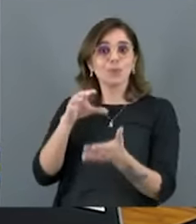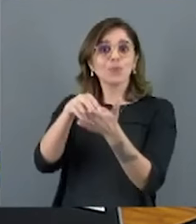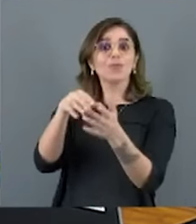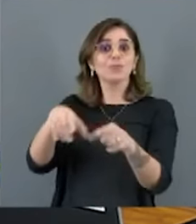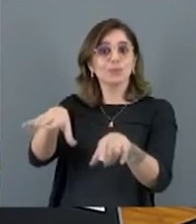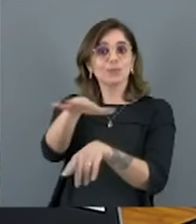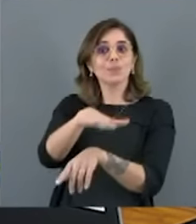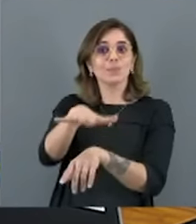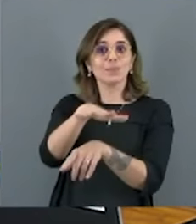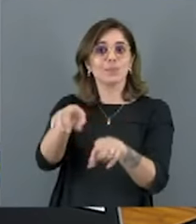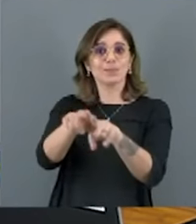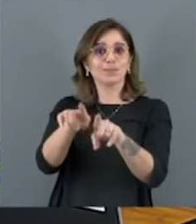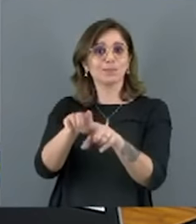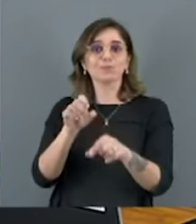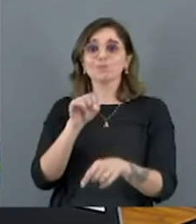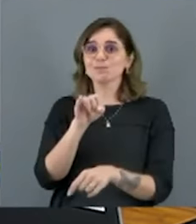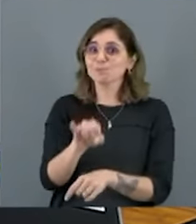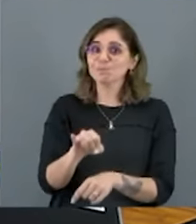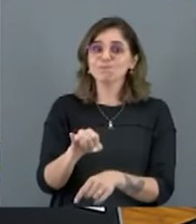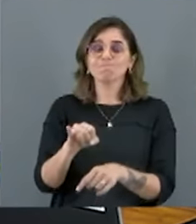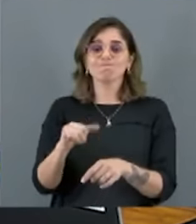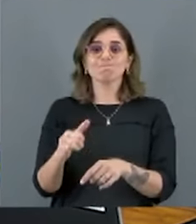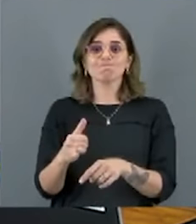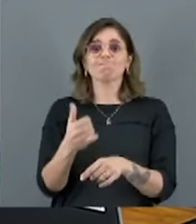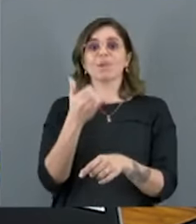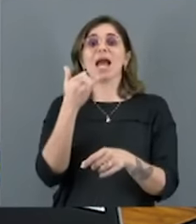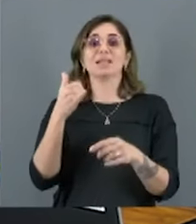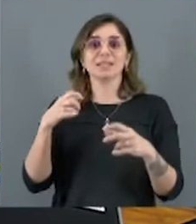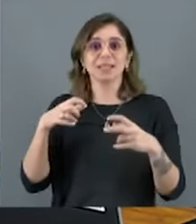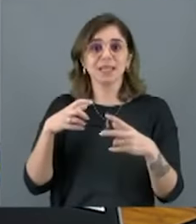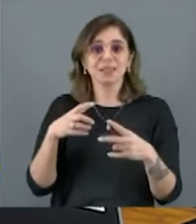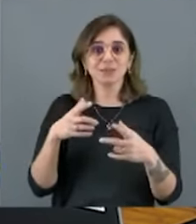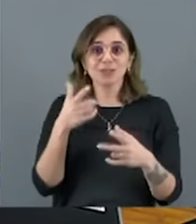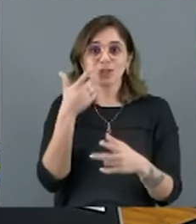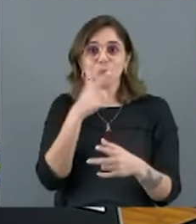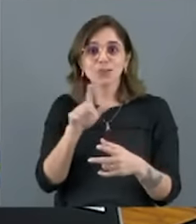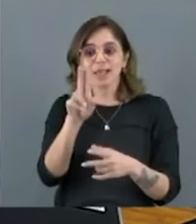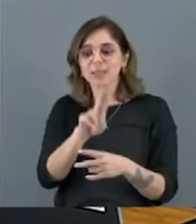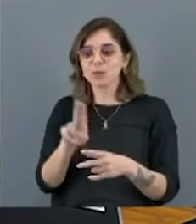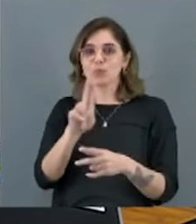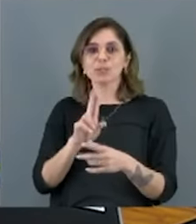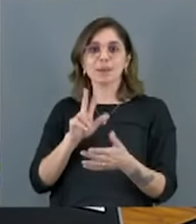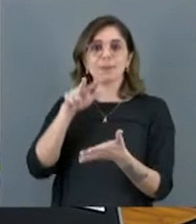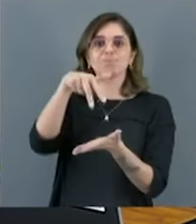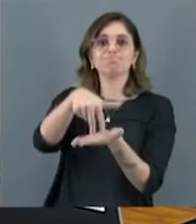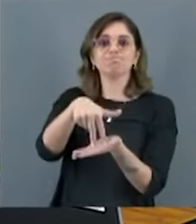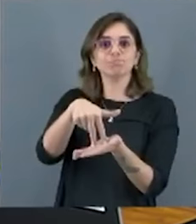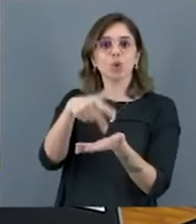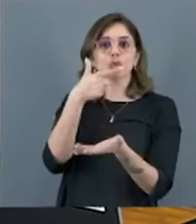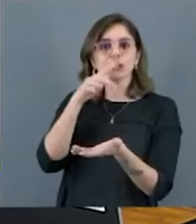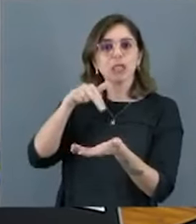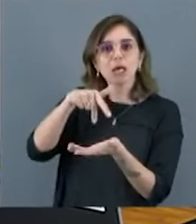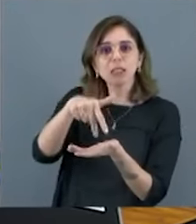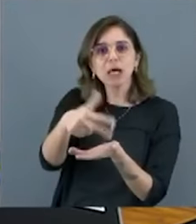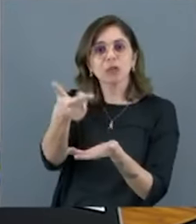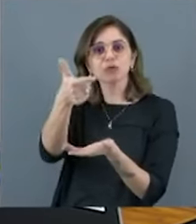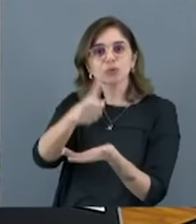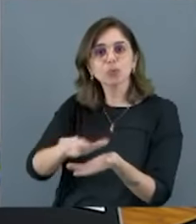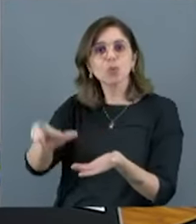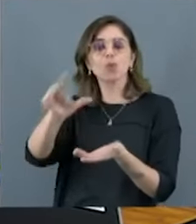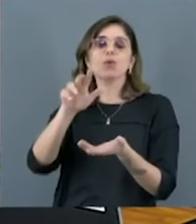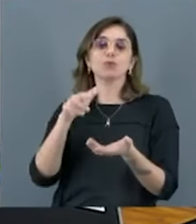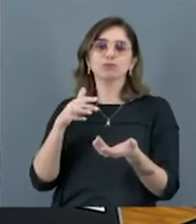para que aqueles que sofrem acidentes possam retomar os seus movimentos, possam retomar a sua vida no dia a dia. Então, a gente não está falando aqui